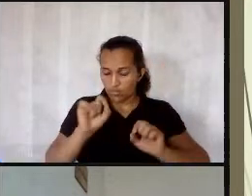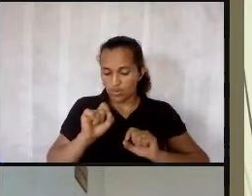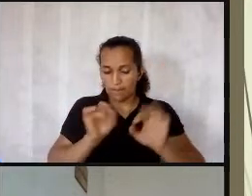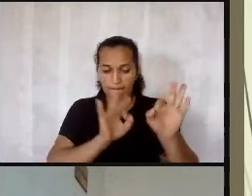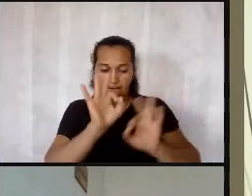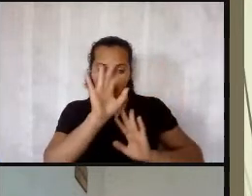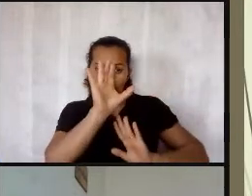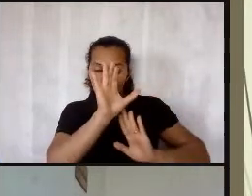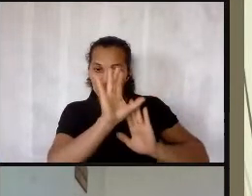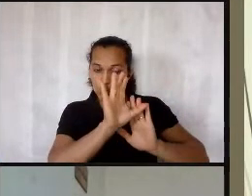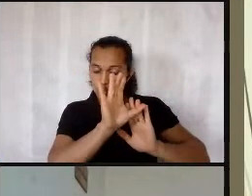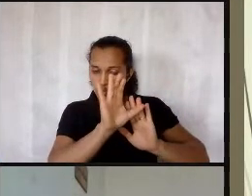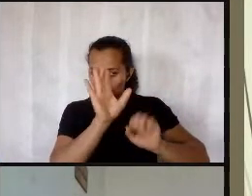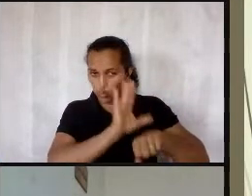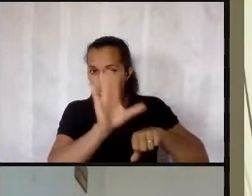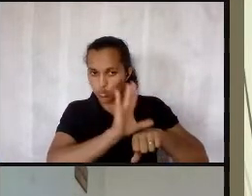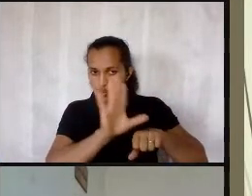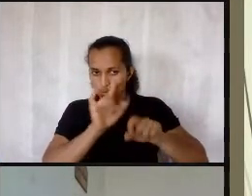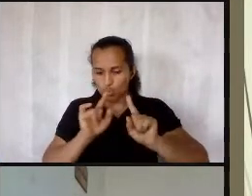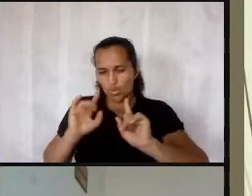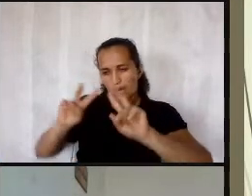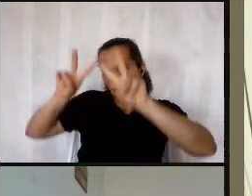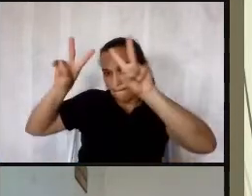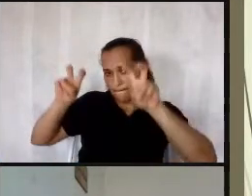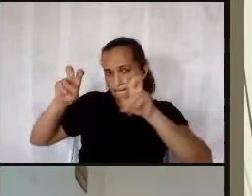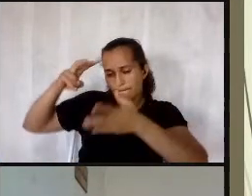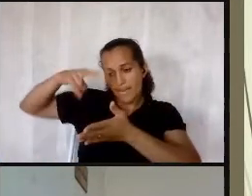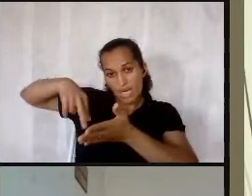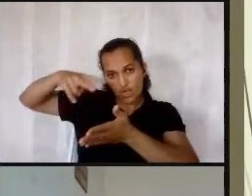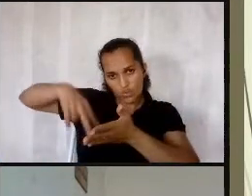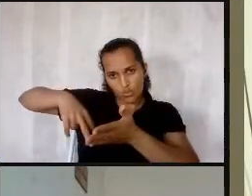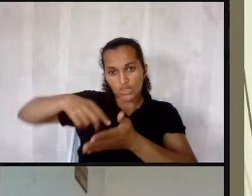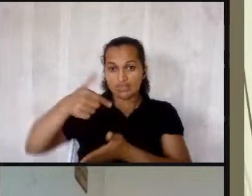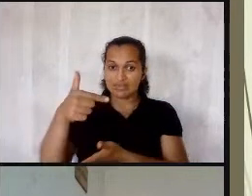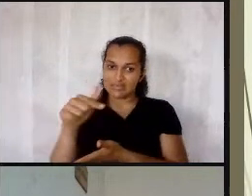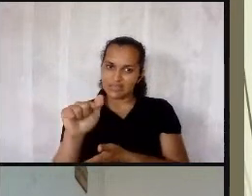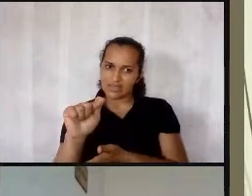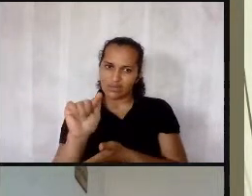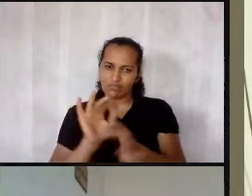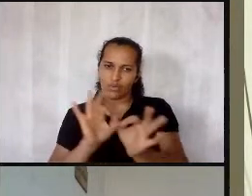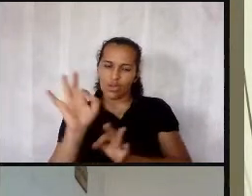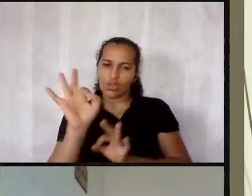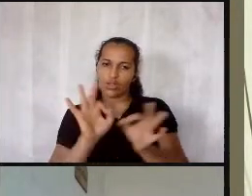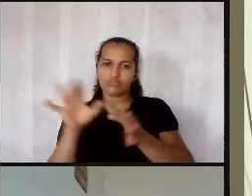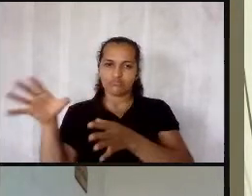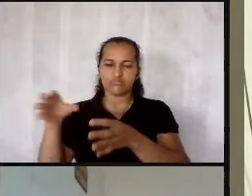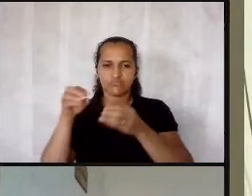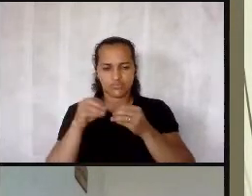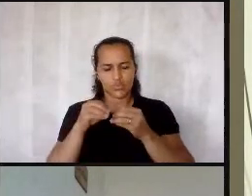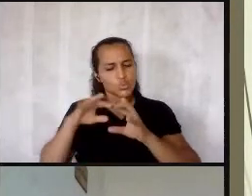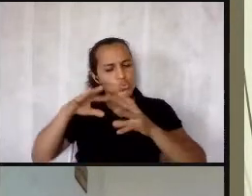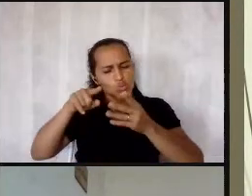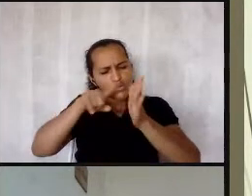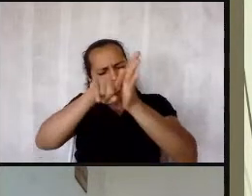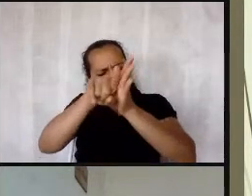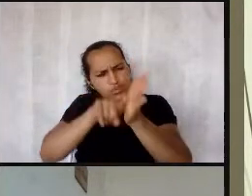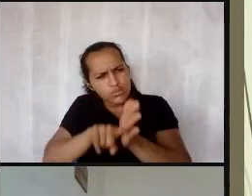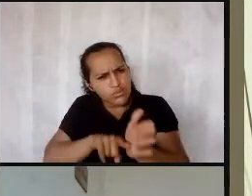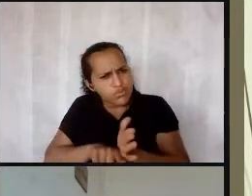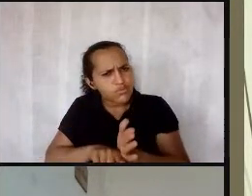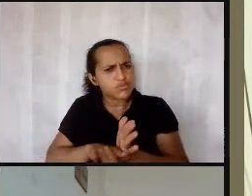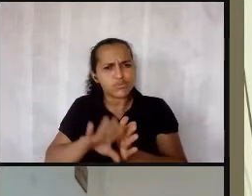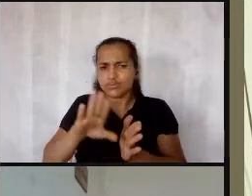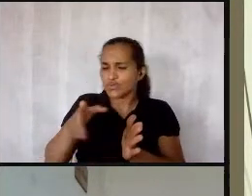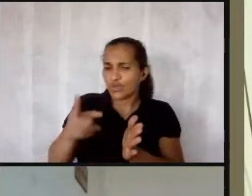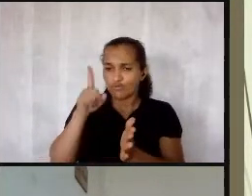topicalizavam leitura, apenas 17 planos foram coletados. E todos eles eu analisei porque já foi difícil